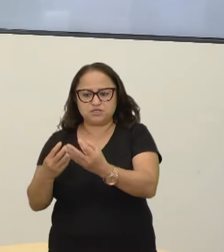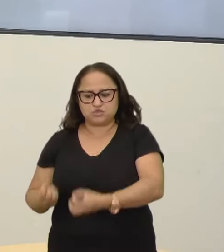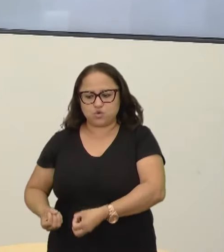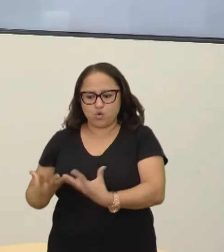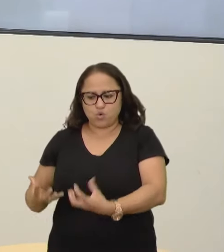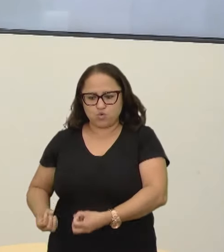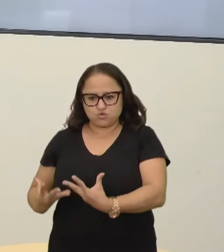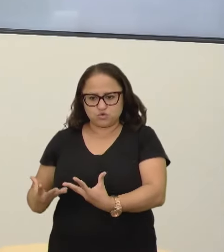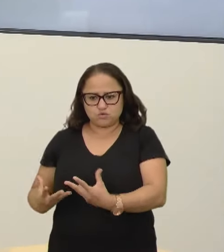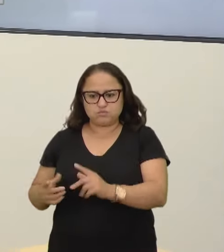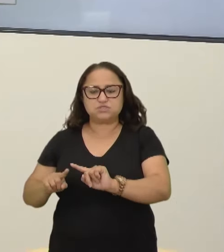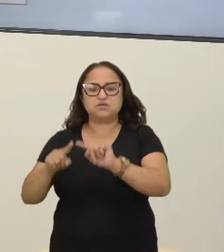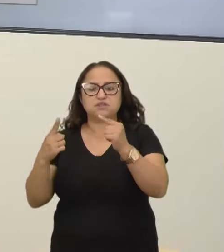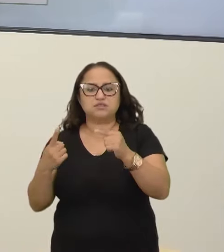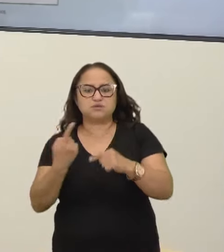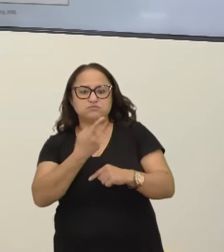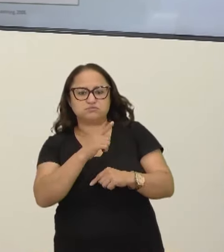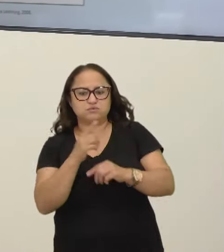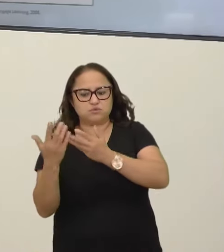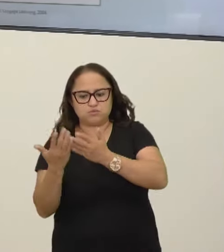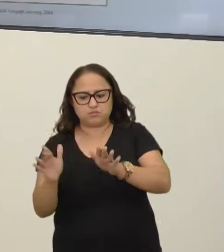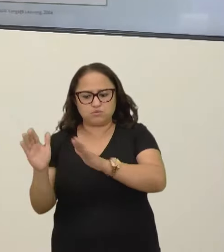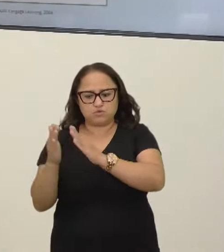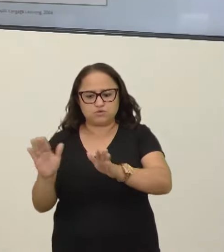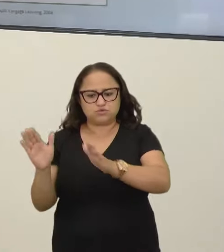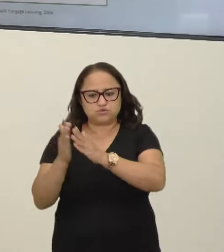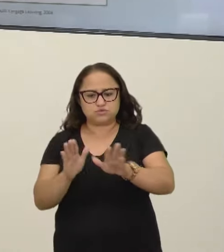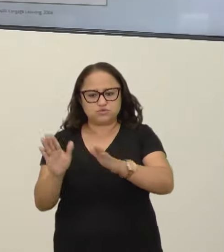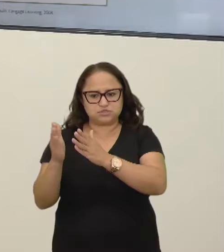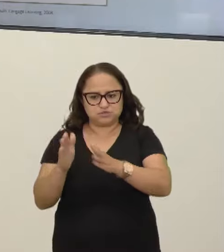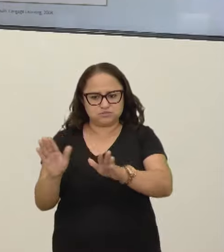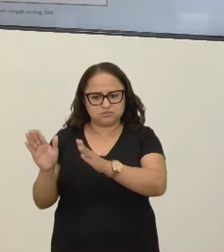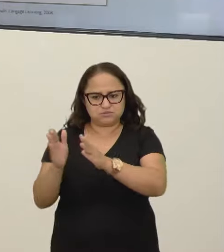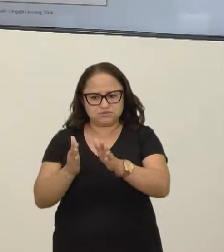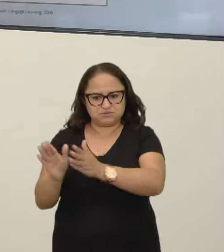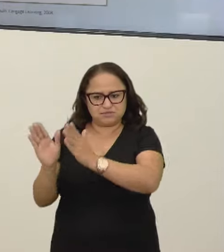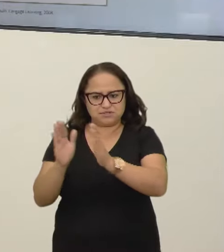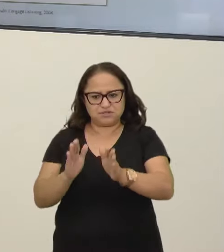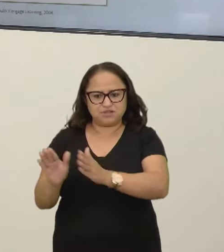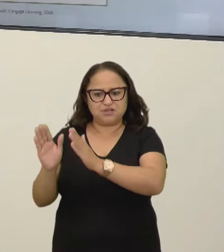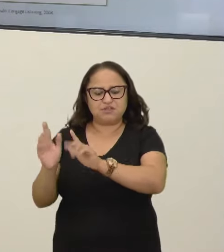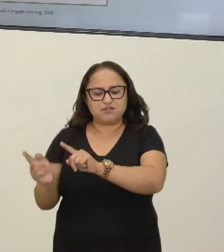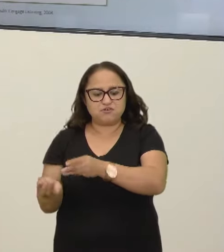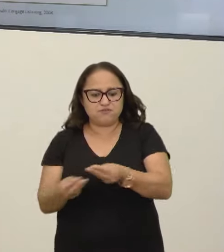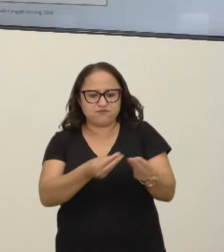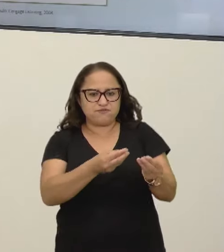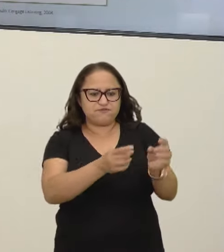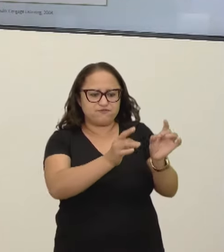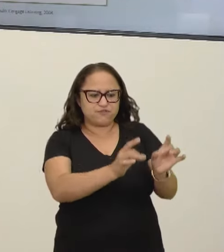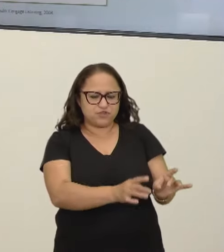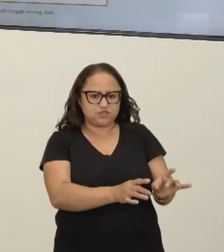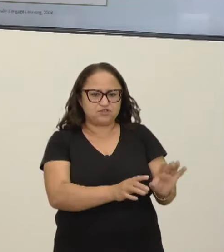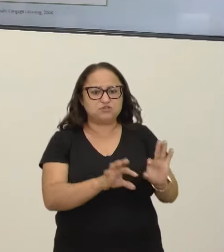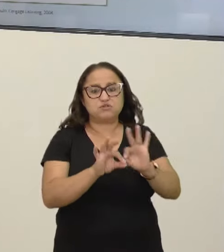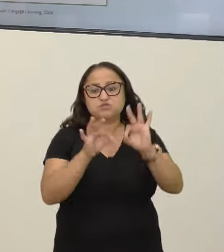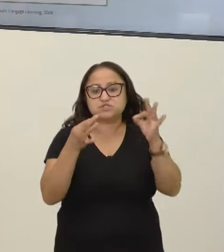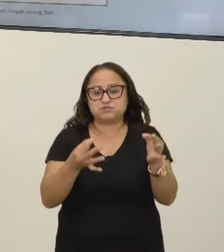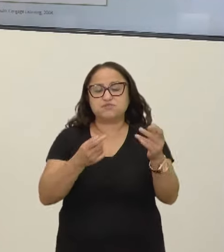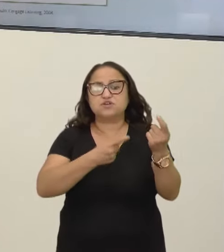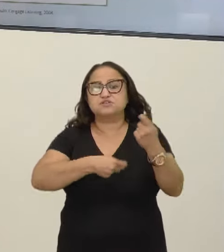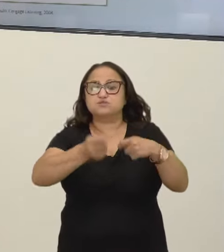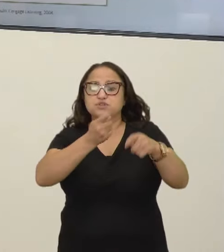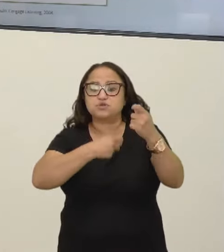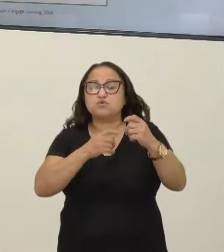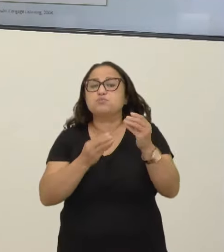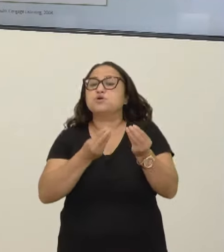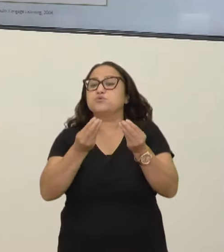são proprietárias e vendem os fatores de produção. Então você tem perceberam como foi uma simplificação da economia.